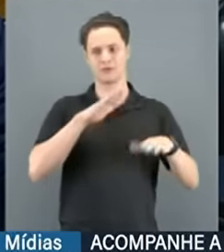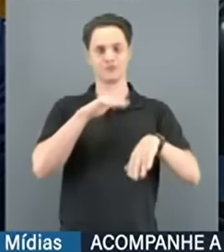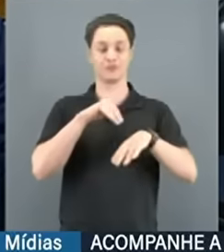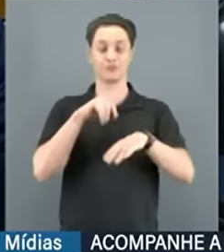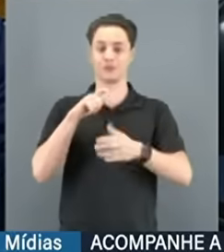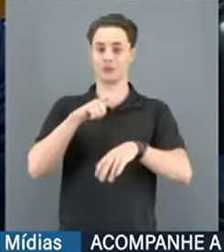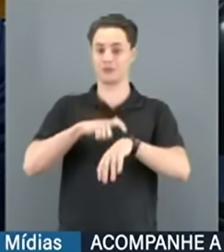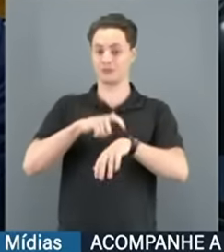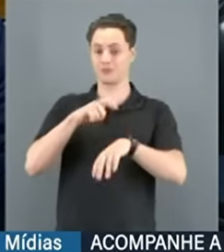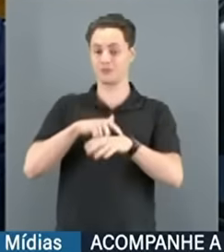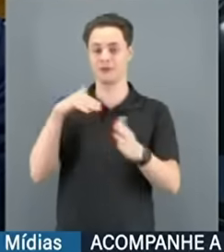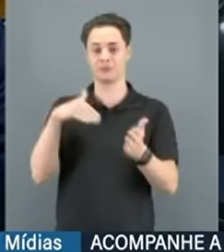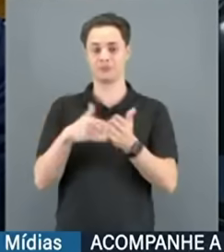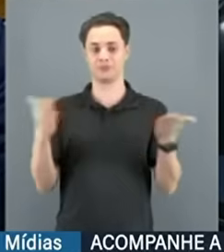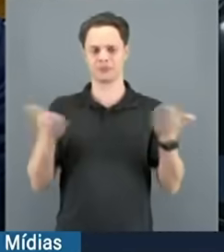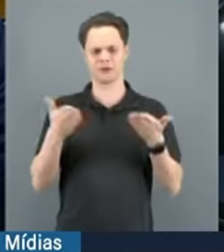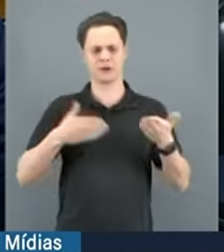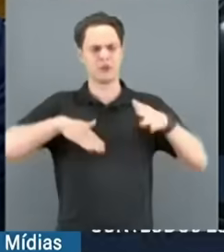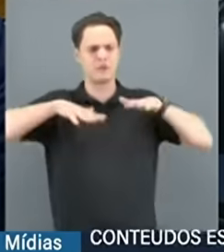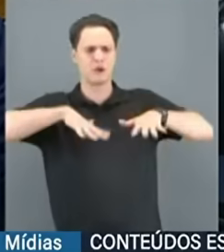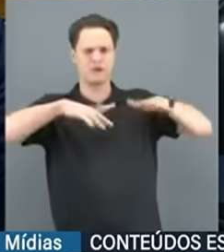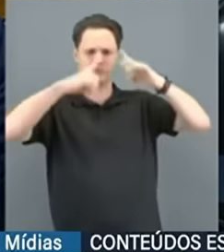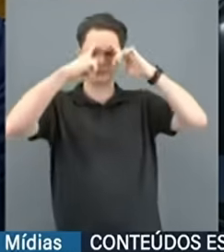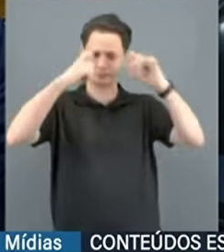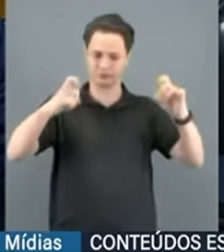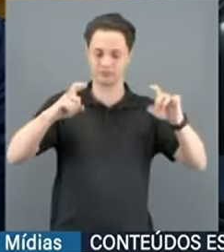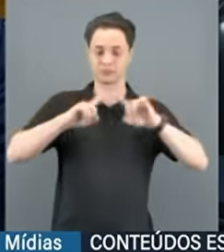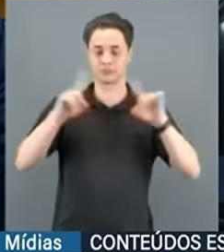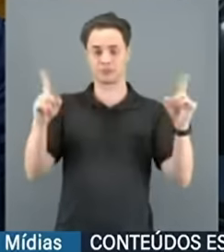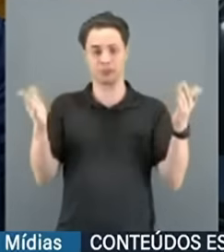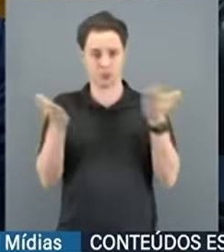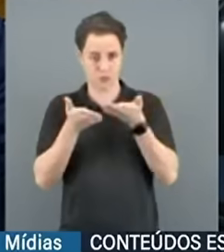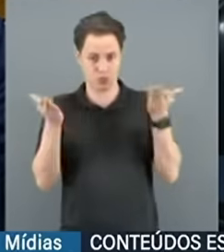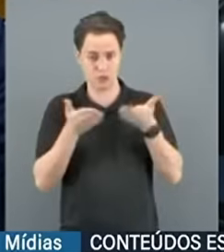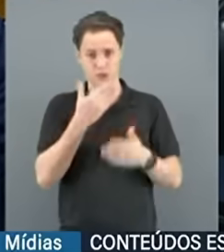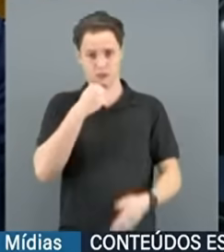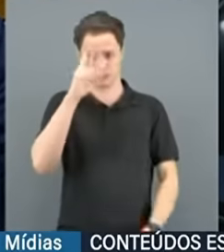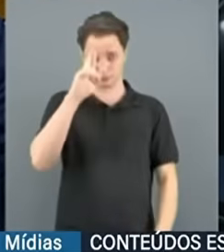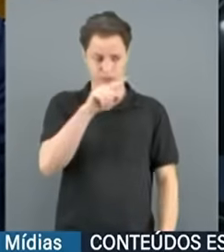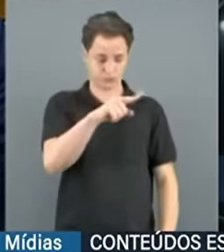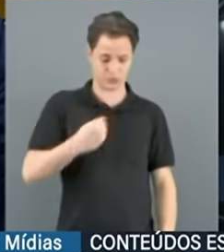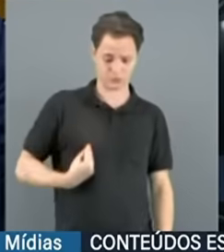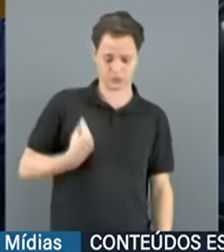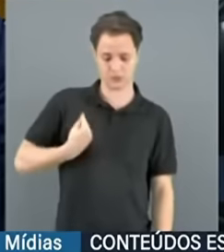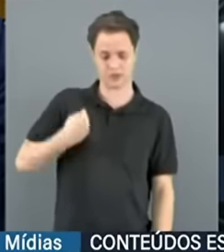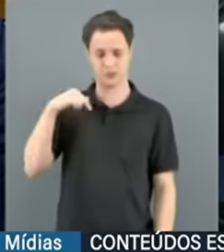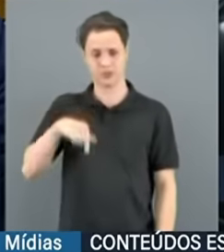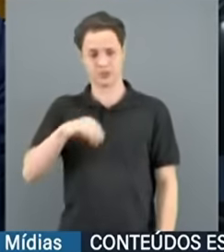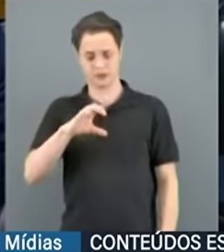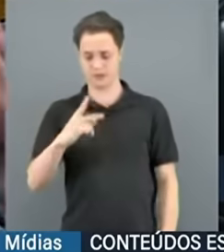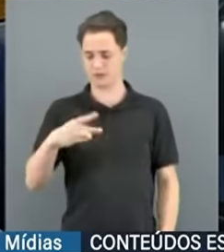indicava que haveria manifestação violenta. Só que hoje o senhor está aqui na CPMI e